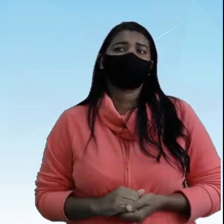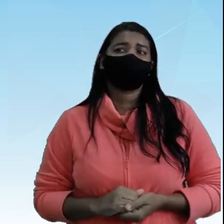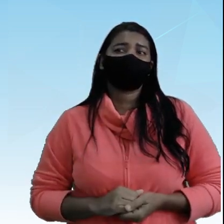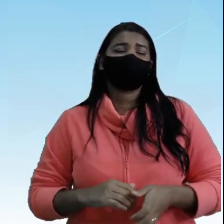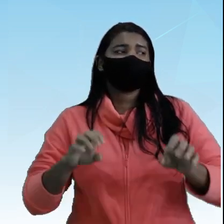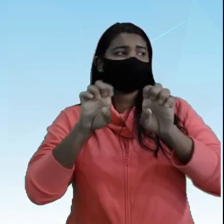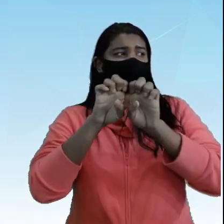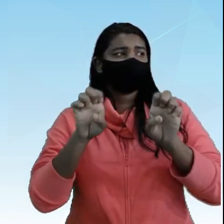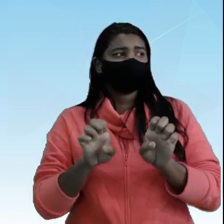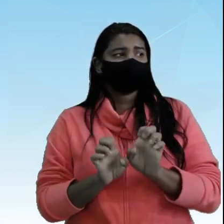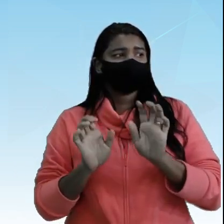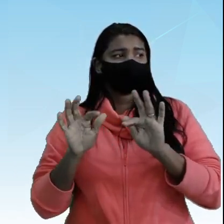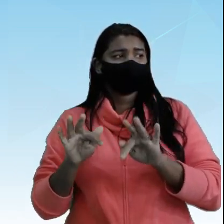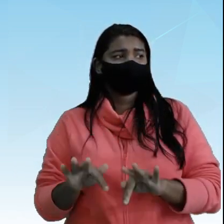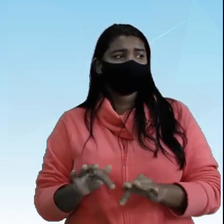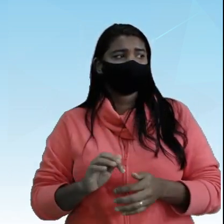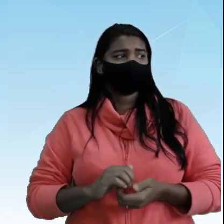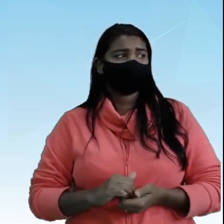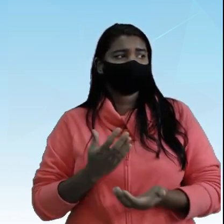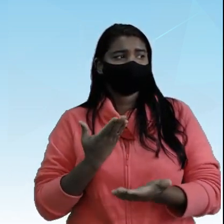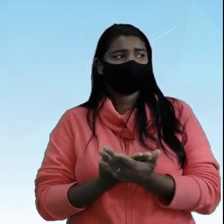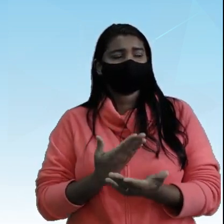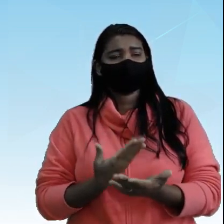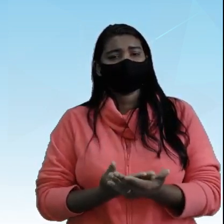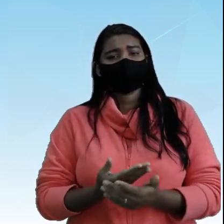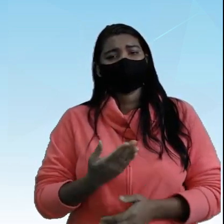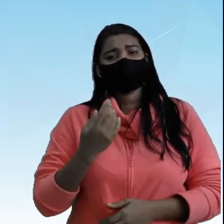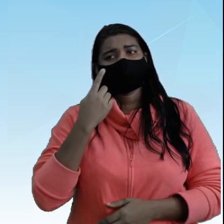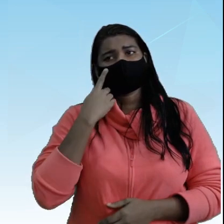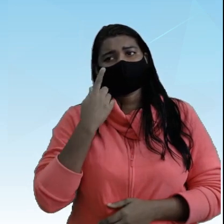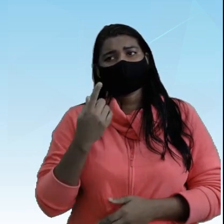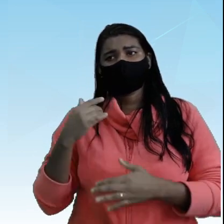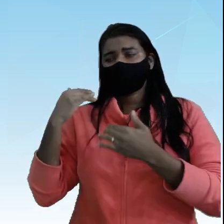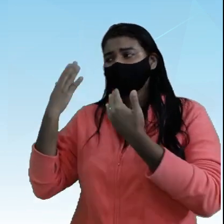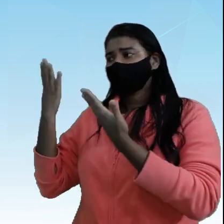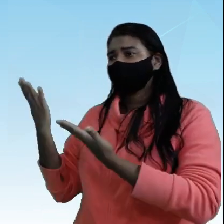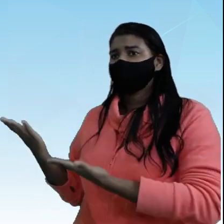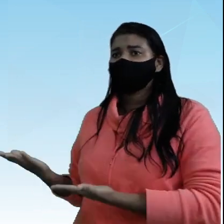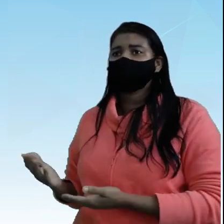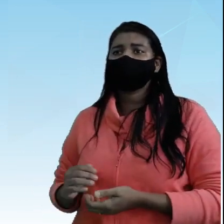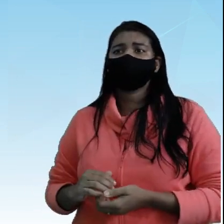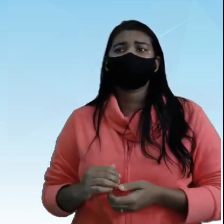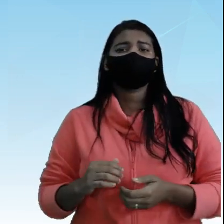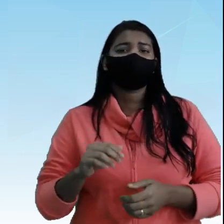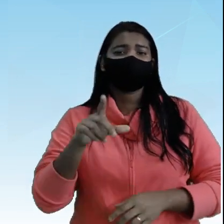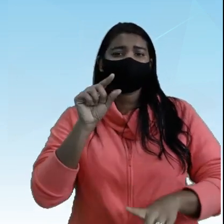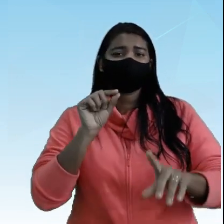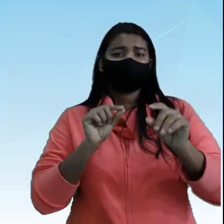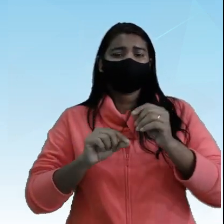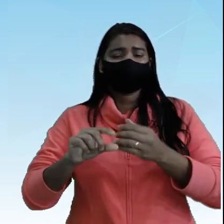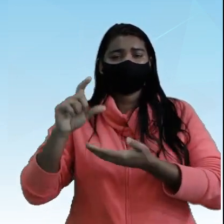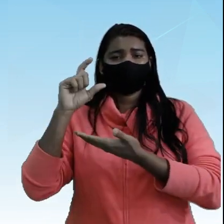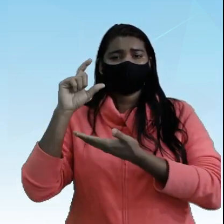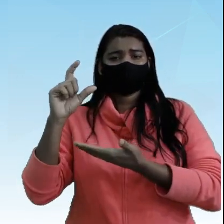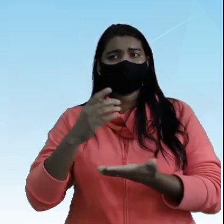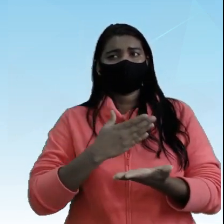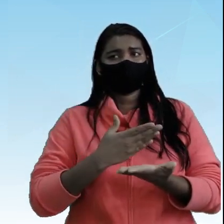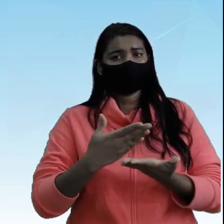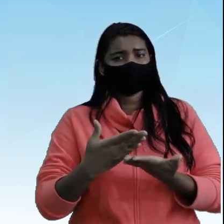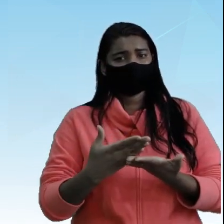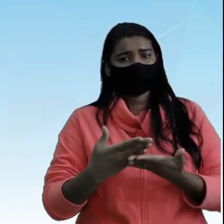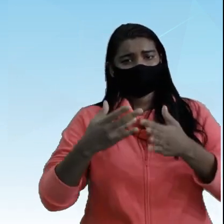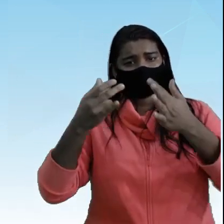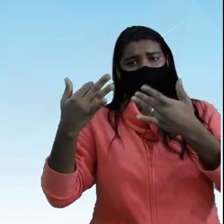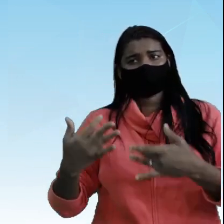síntese final. Na nossa aula nós vimos os recursos estilísticos, as escolhas da palavra. Comecei